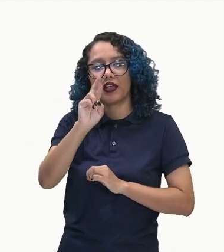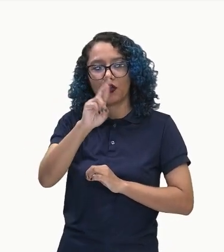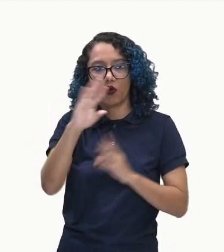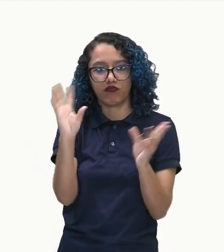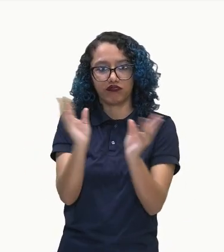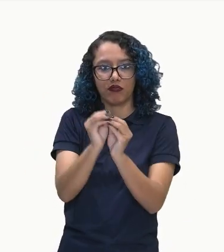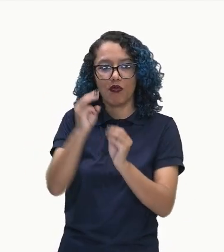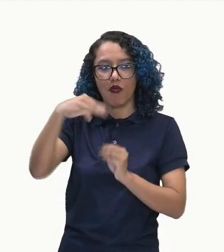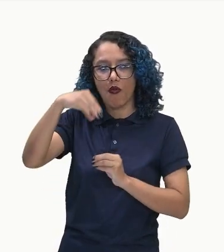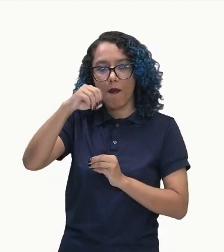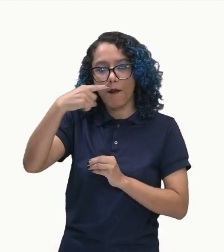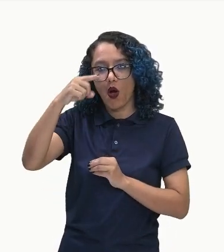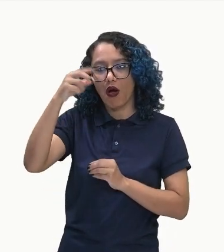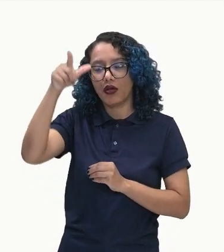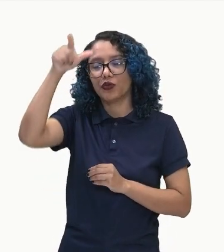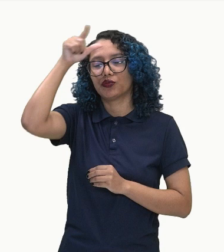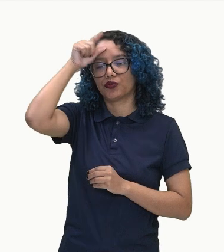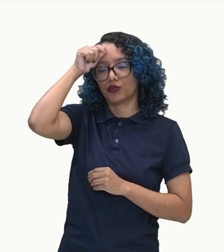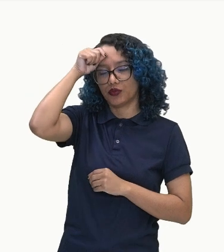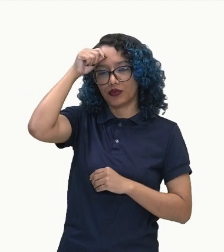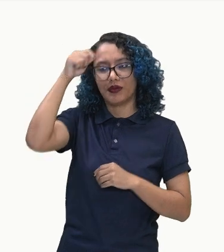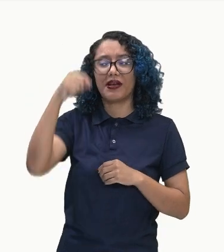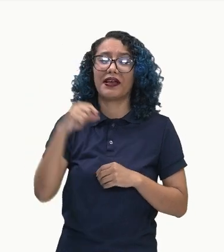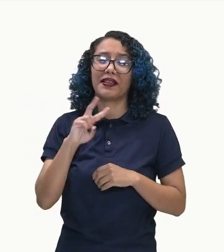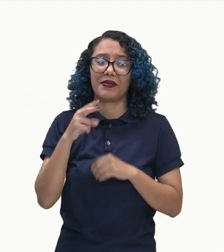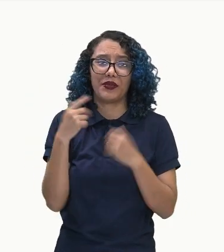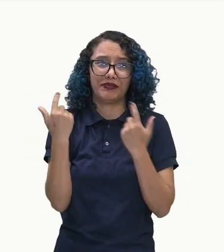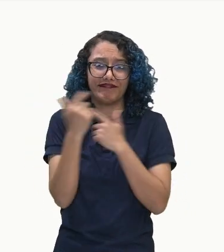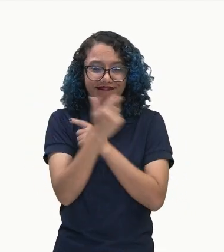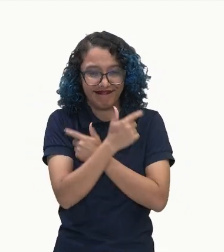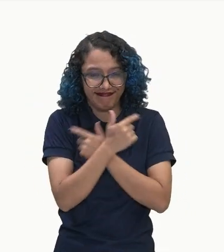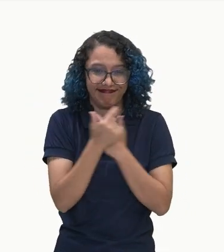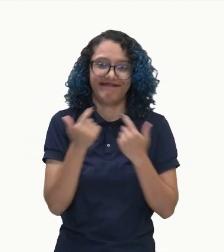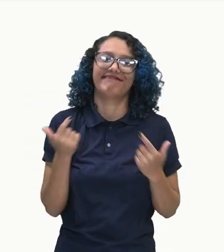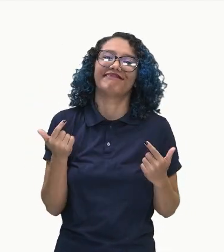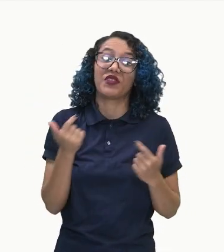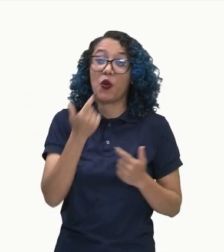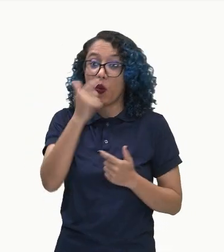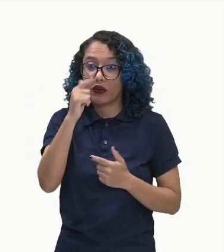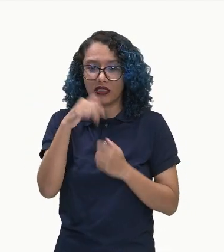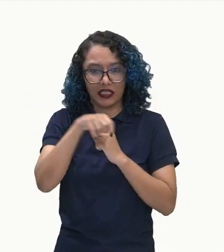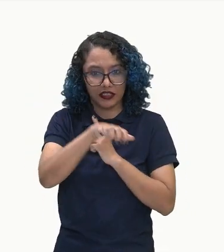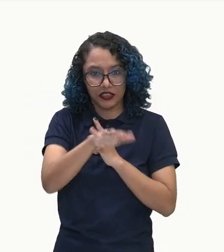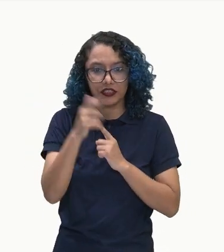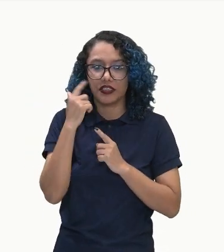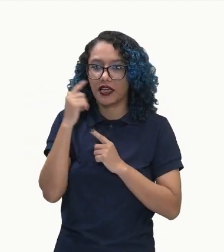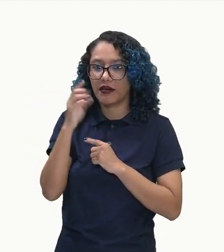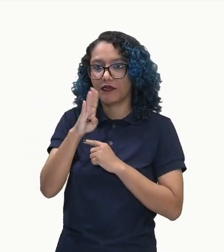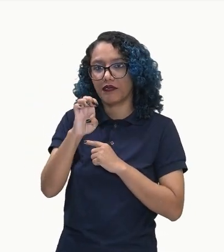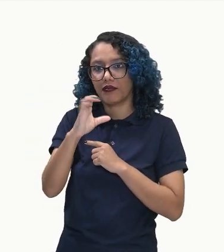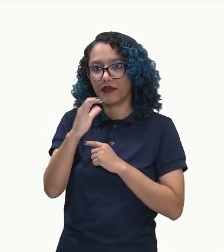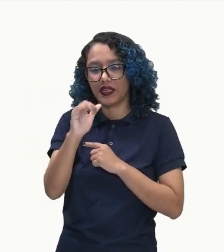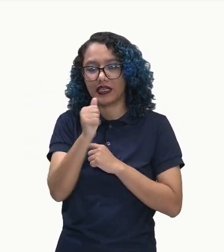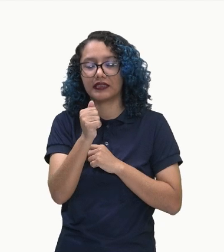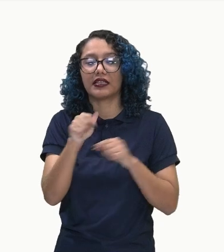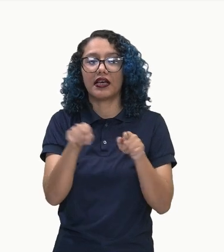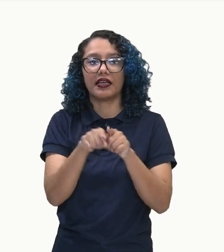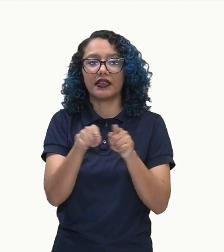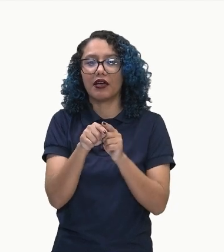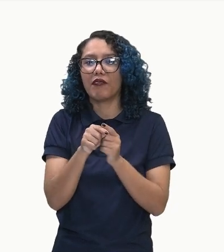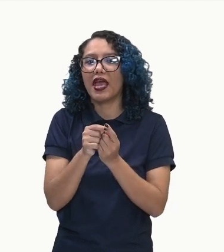alívio. Depois disso, rimos a beça, outra gíria. E ainda ganhamos uns pães de queijo de